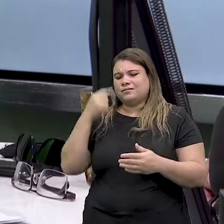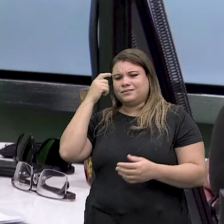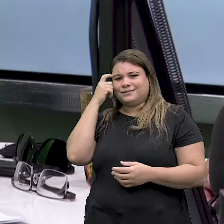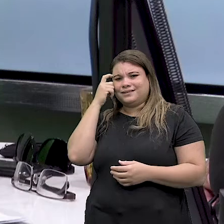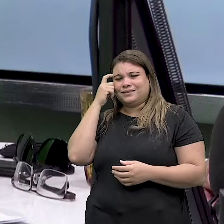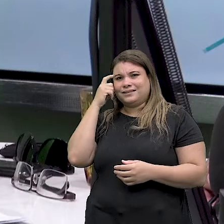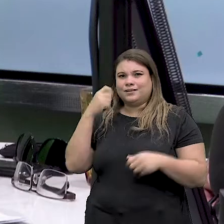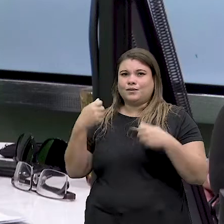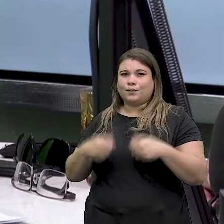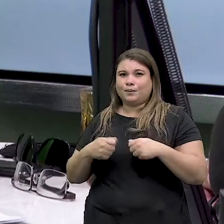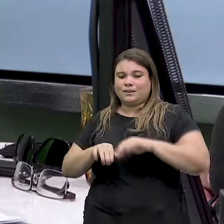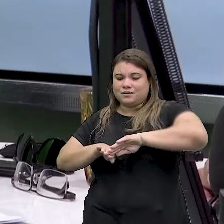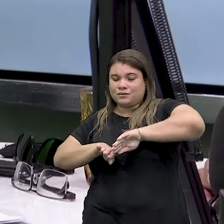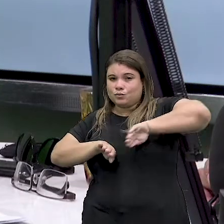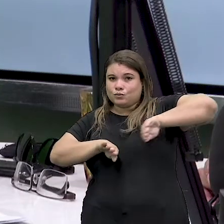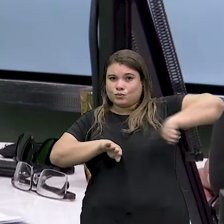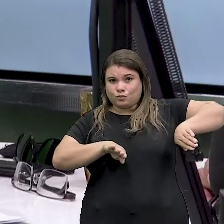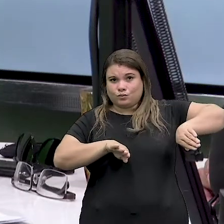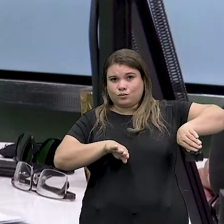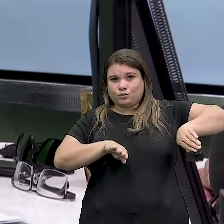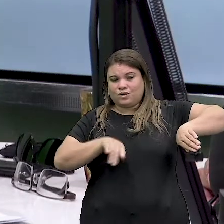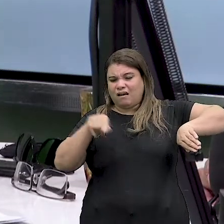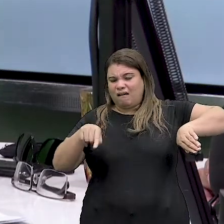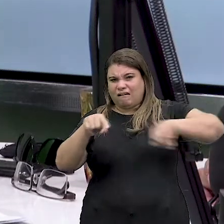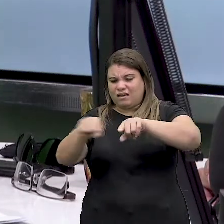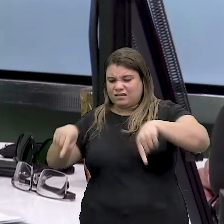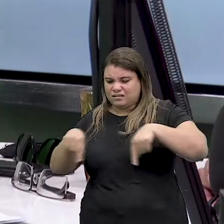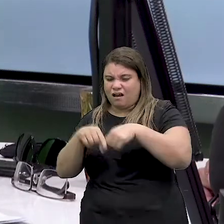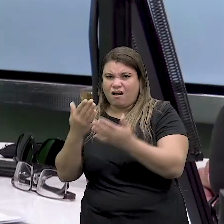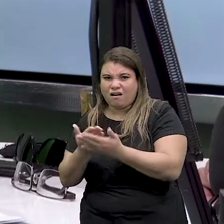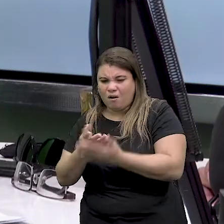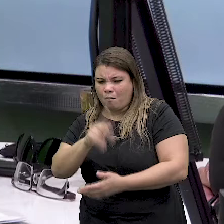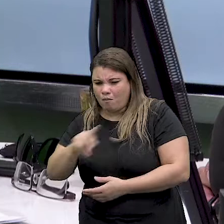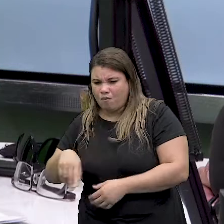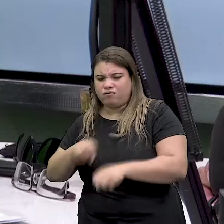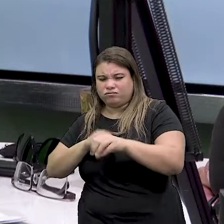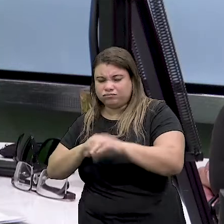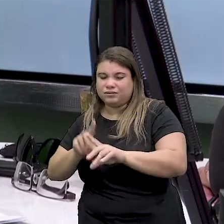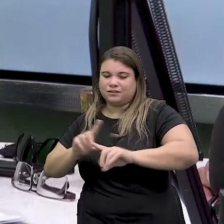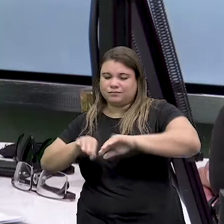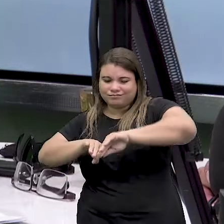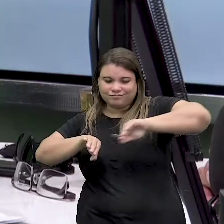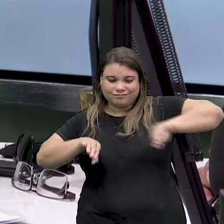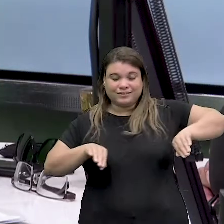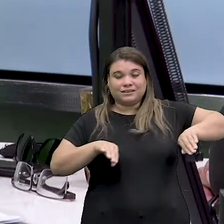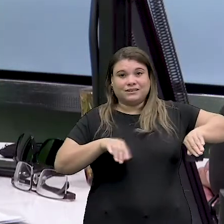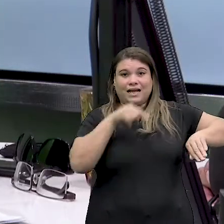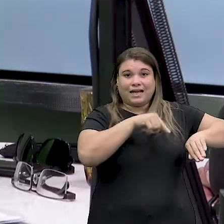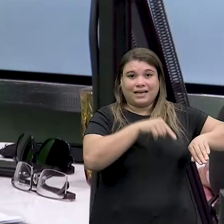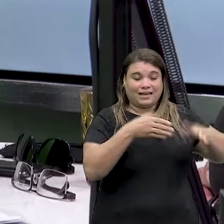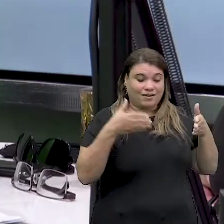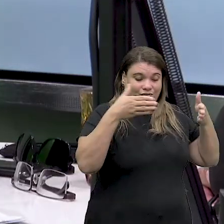área de desenvolvimento. Recentemente eu estive à frente do Sindicato dos Servidores Municipais, onde que a gente ajudou a discutir